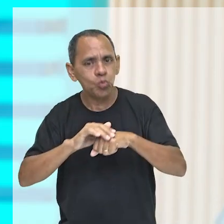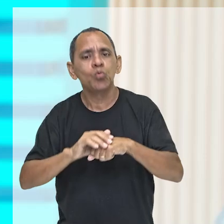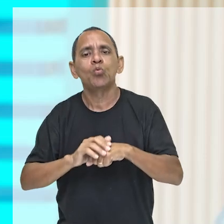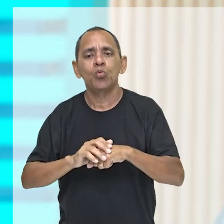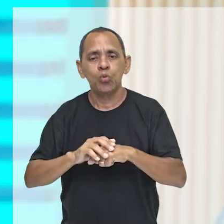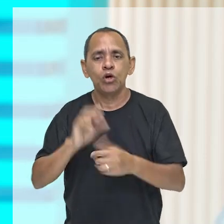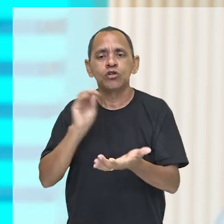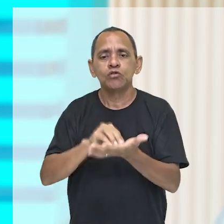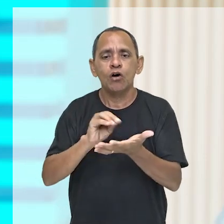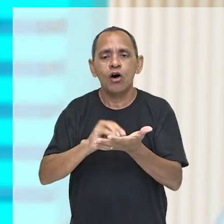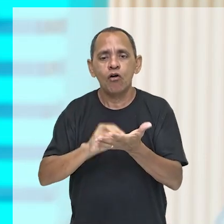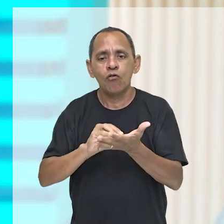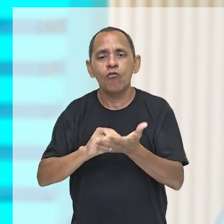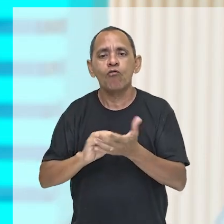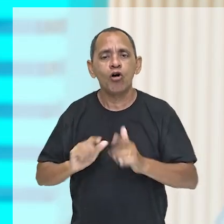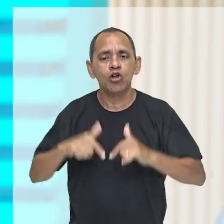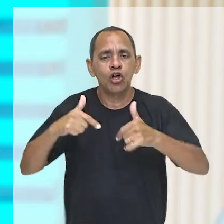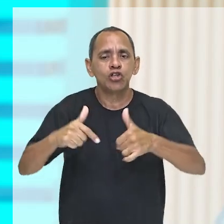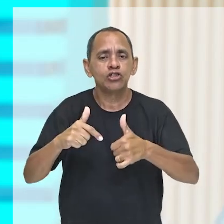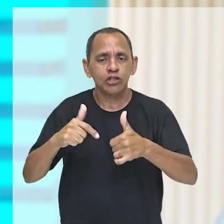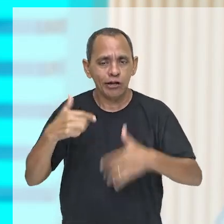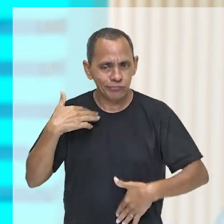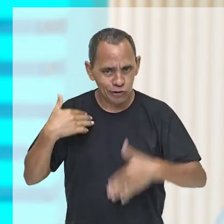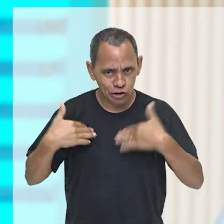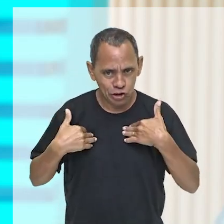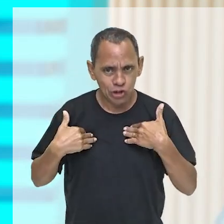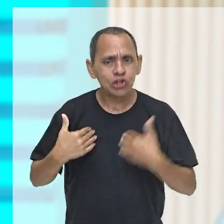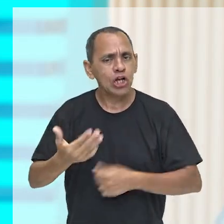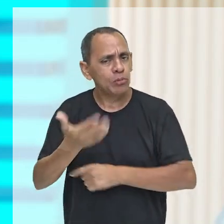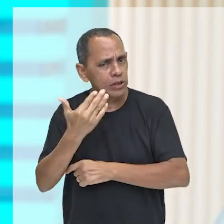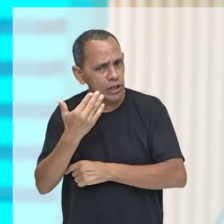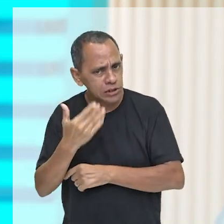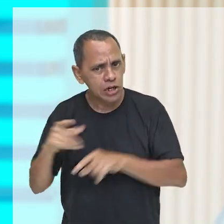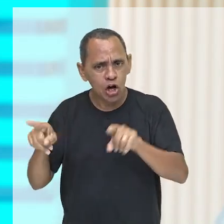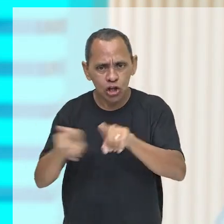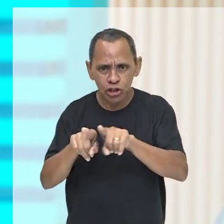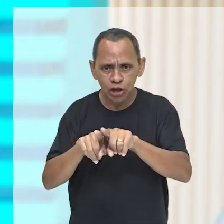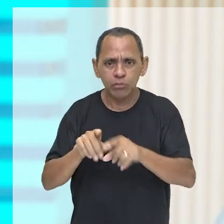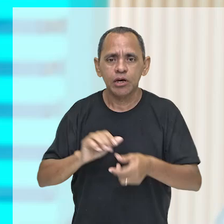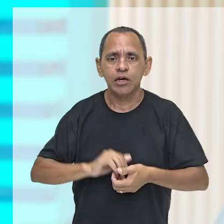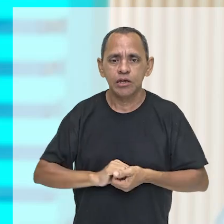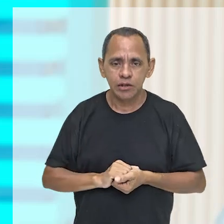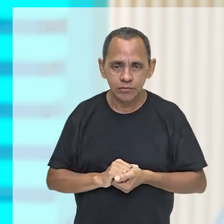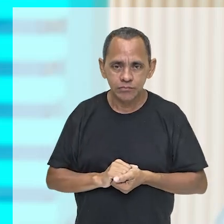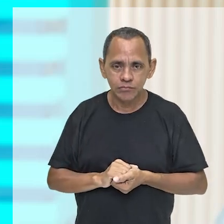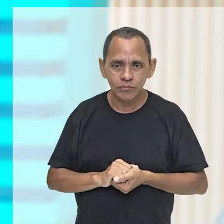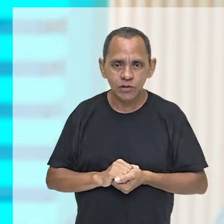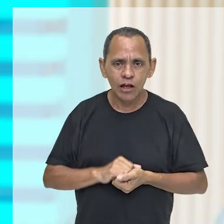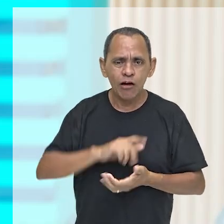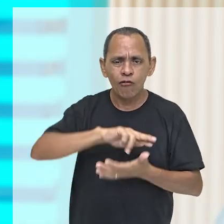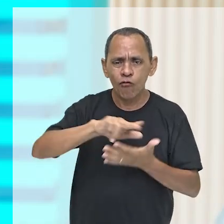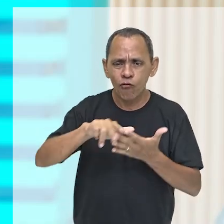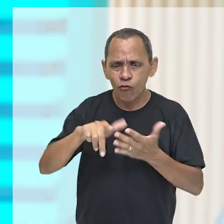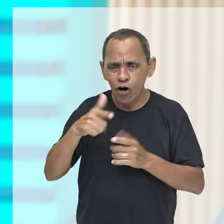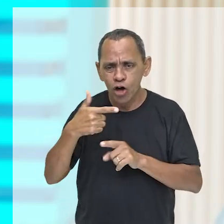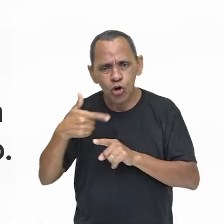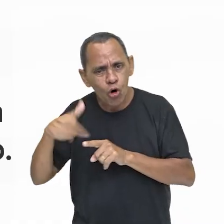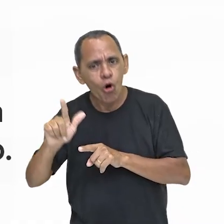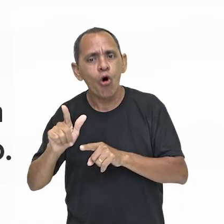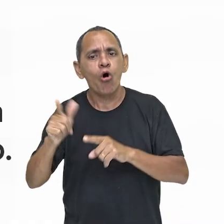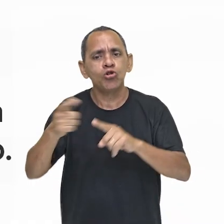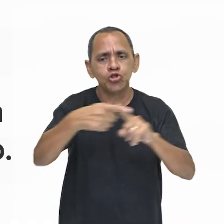atividade física e também com maus hábitos de alimentação, entre outros, que é a